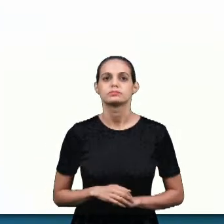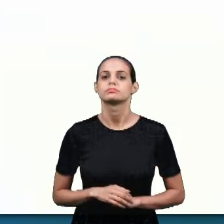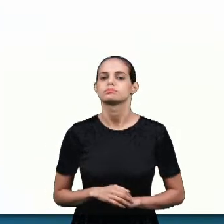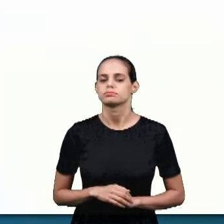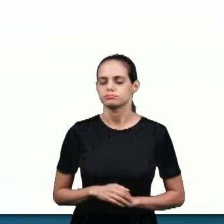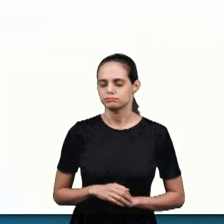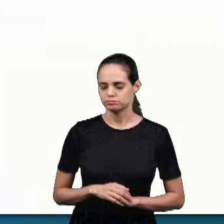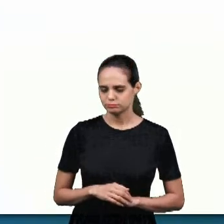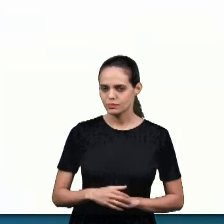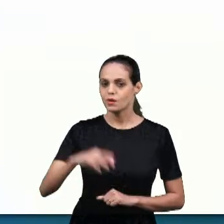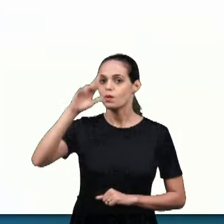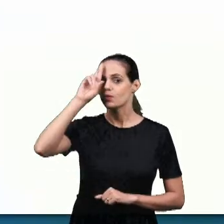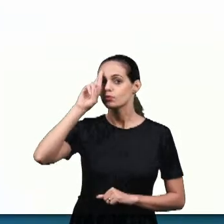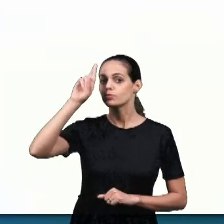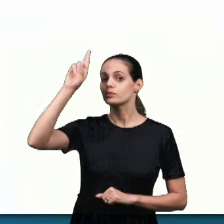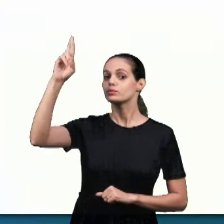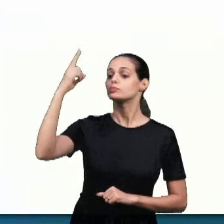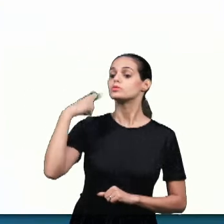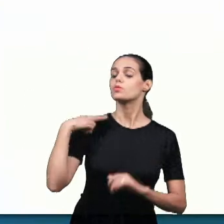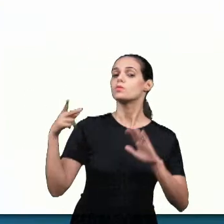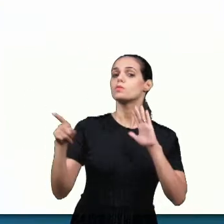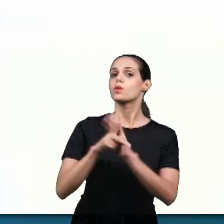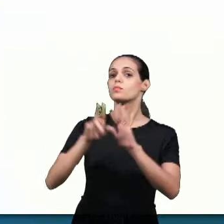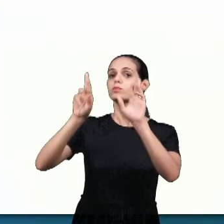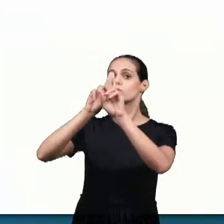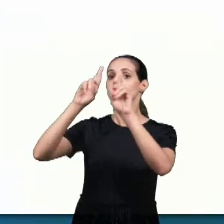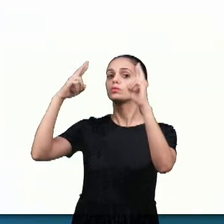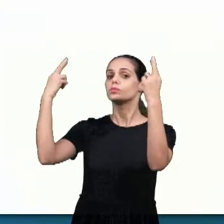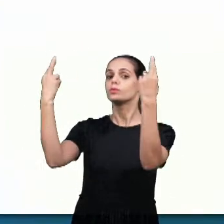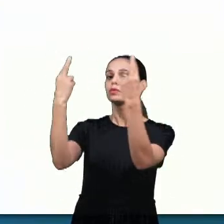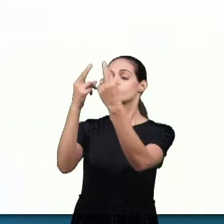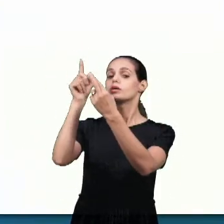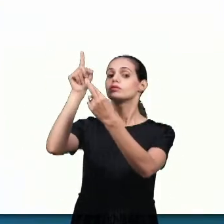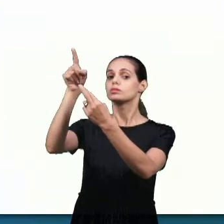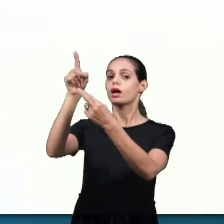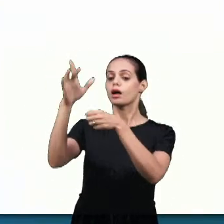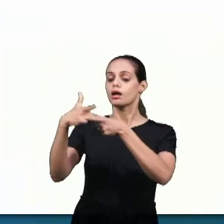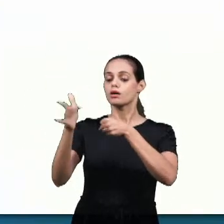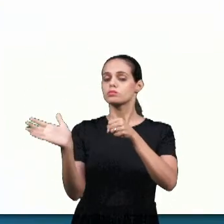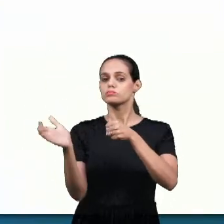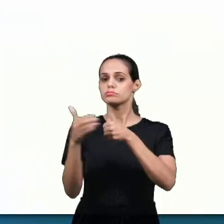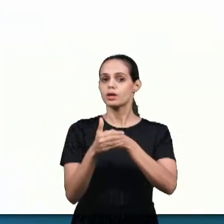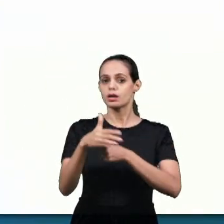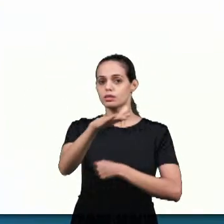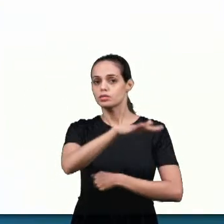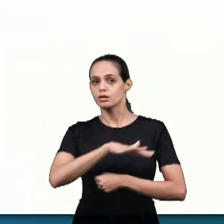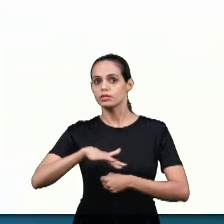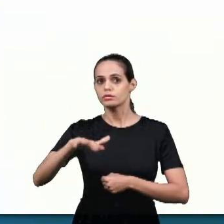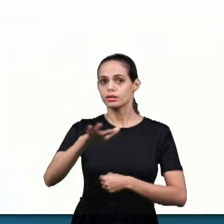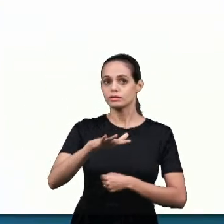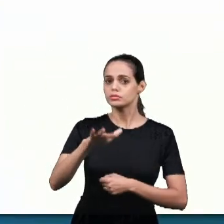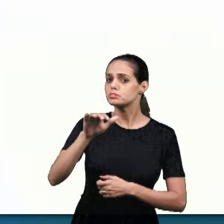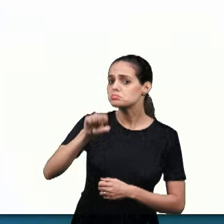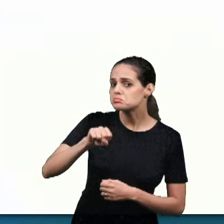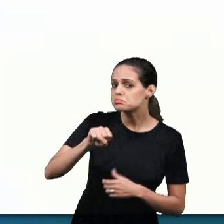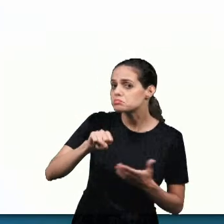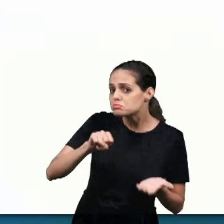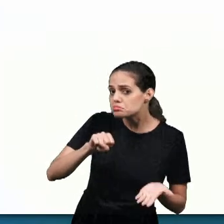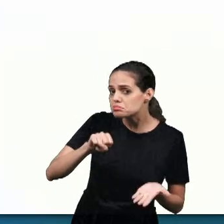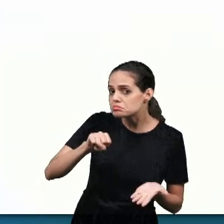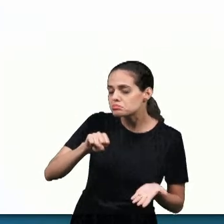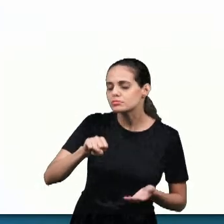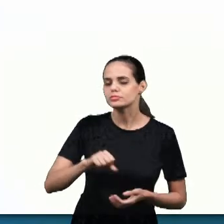Senhor do reino dos céus quem escondeu o tesouro num campo? Sim. Vamos então obter essas duas